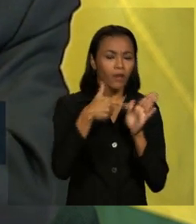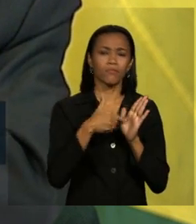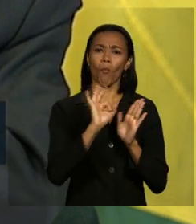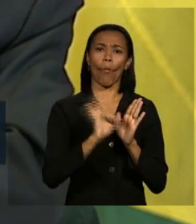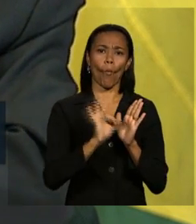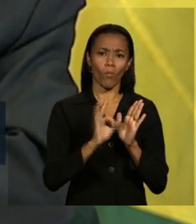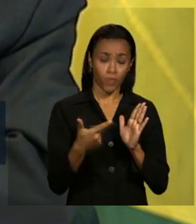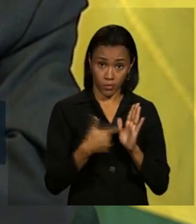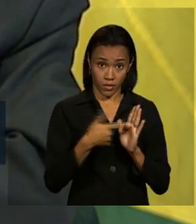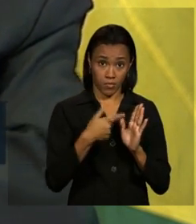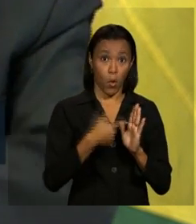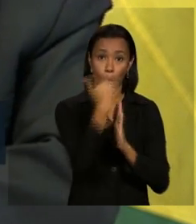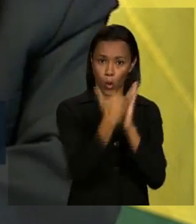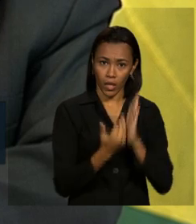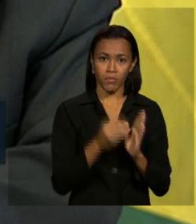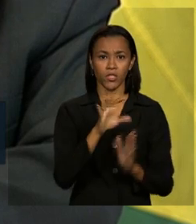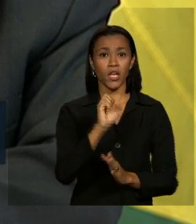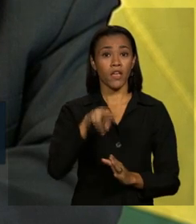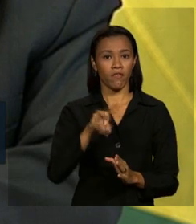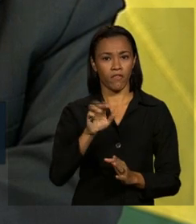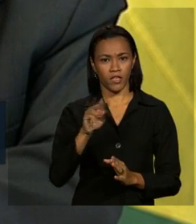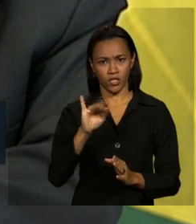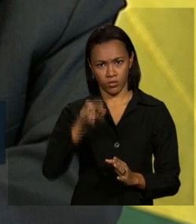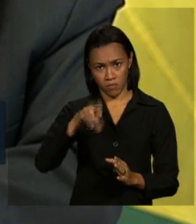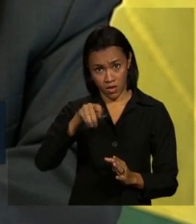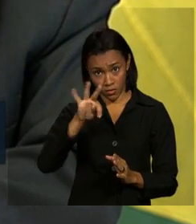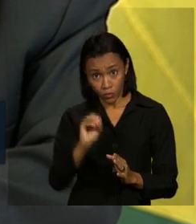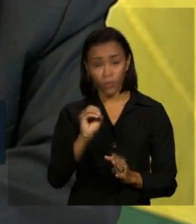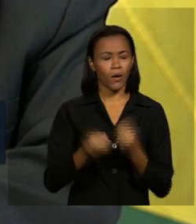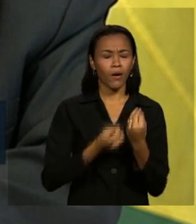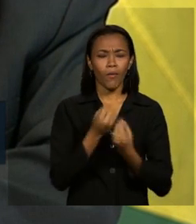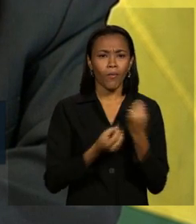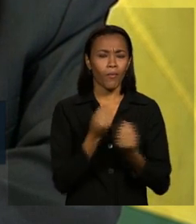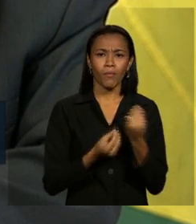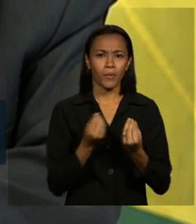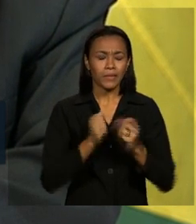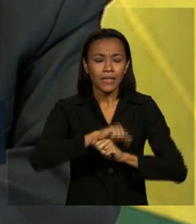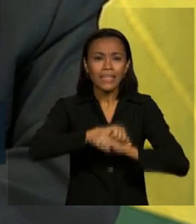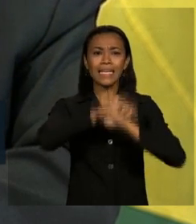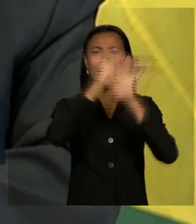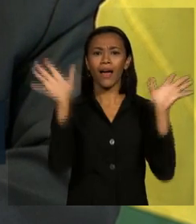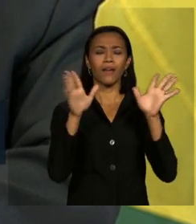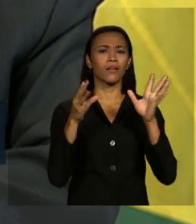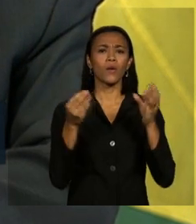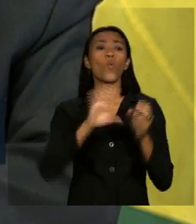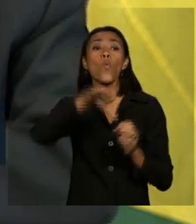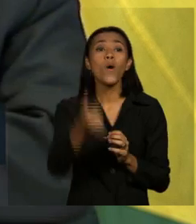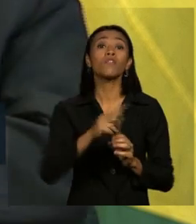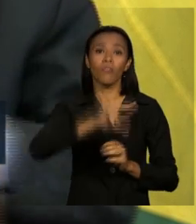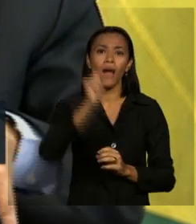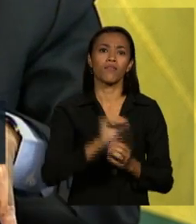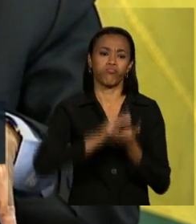um programa de de investimentos com eh uma definição Clara de quando deve acontecer esses